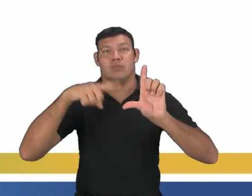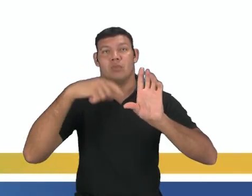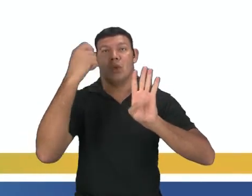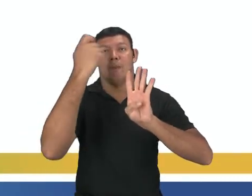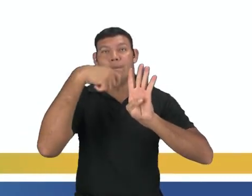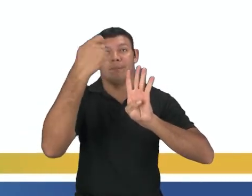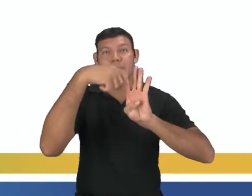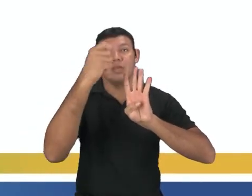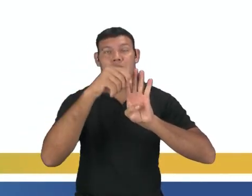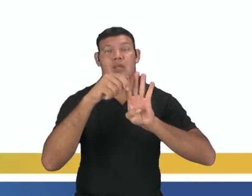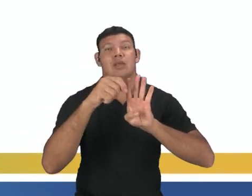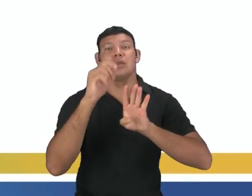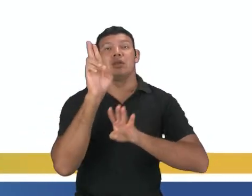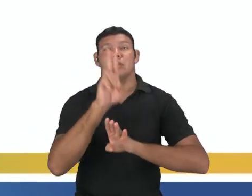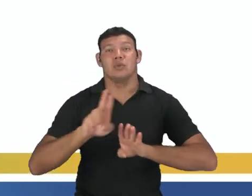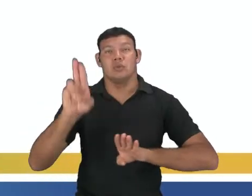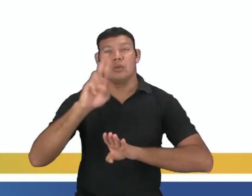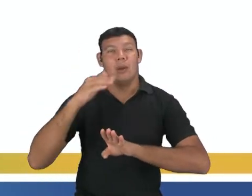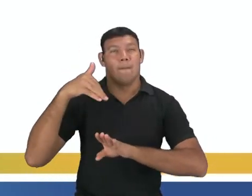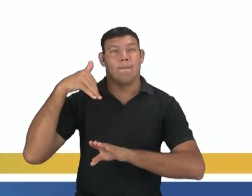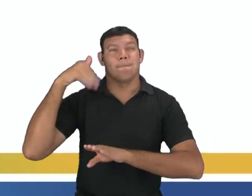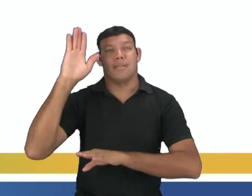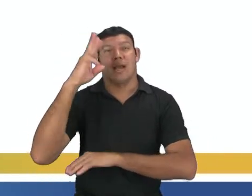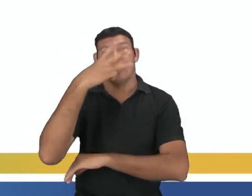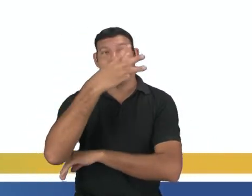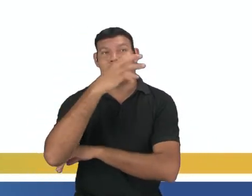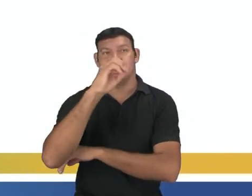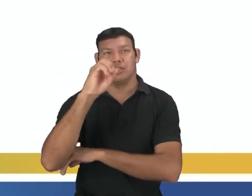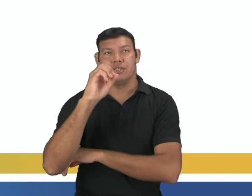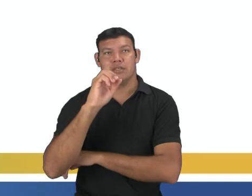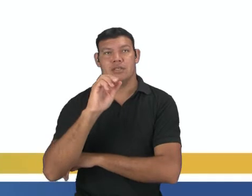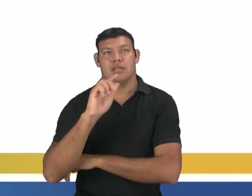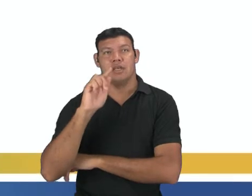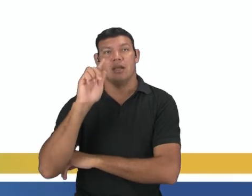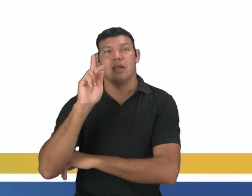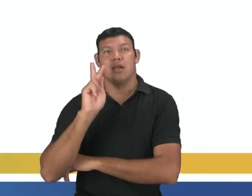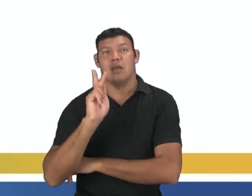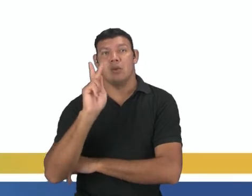foi maior que 300